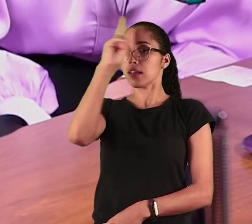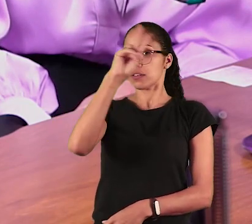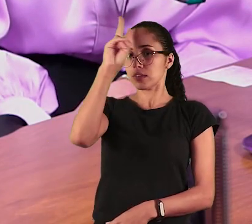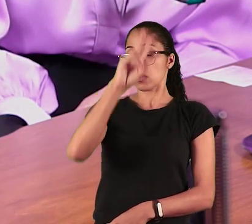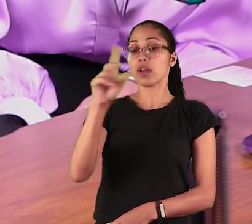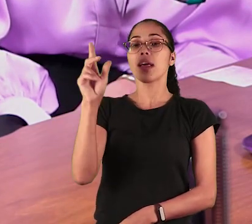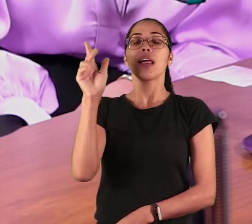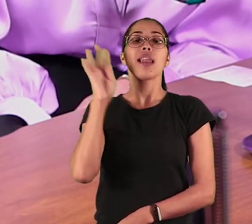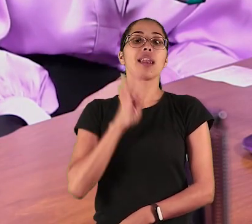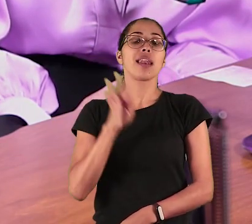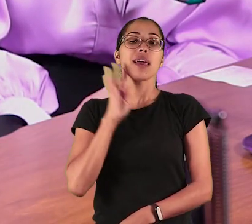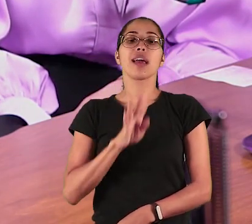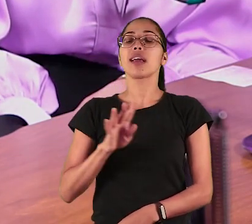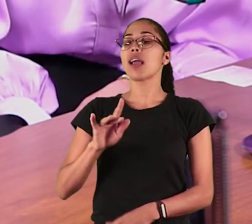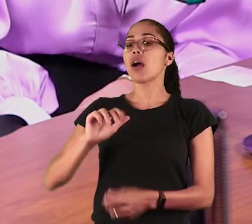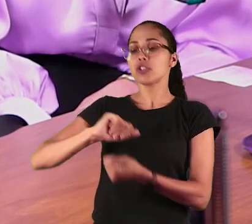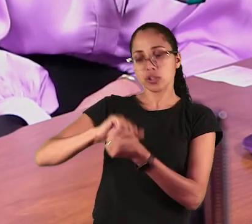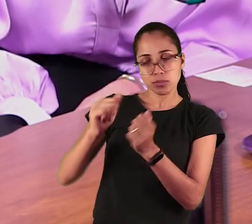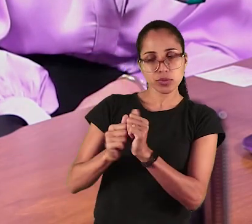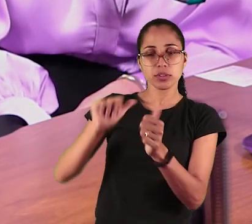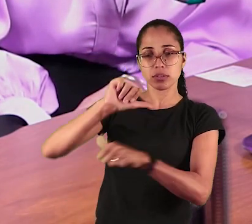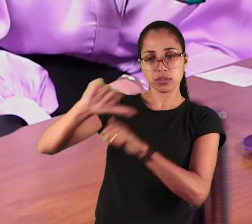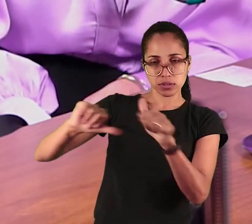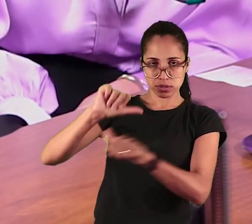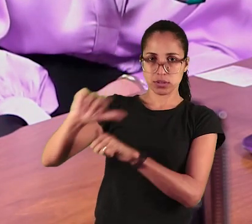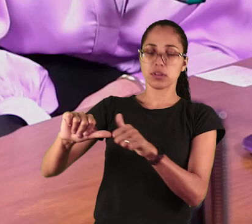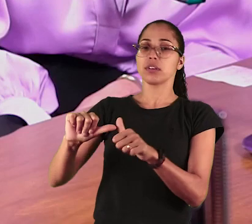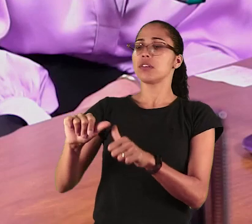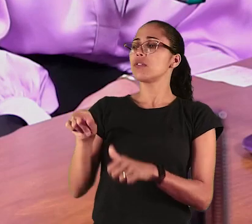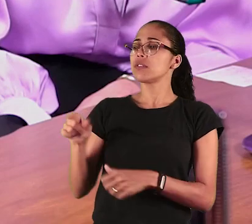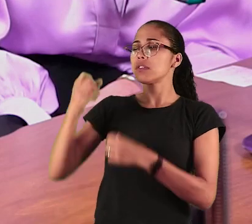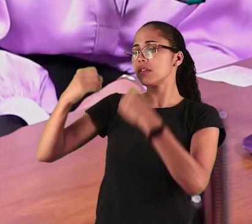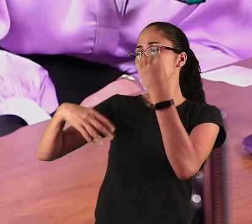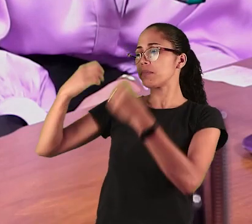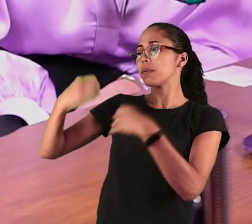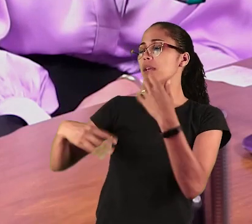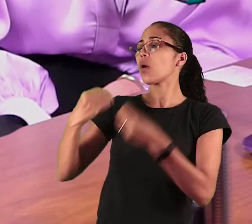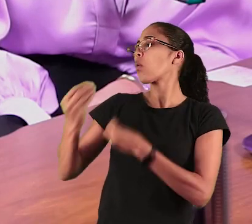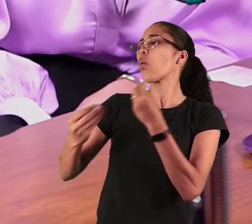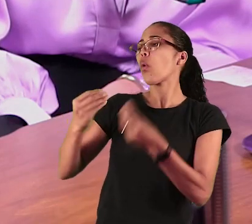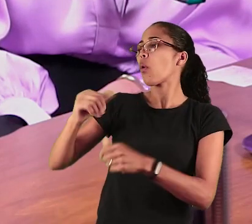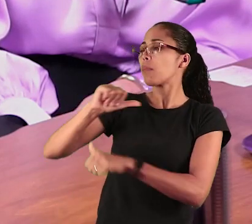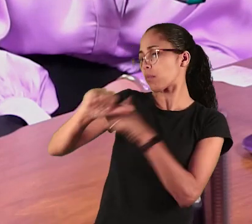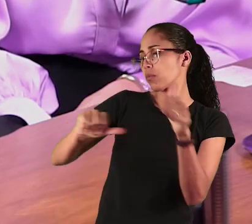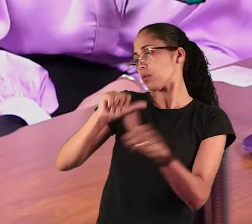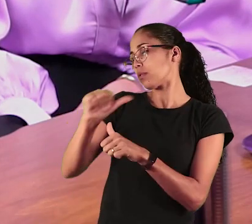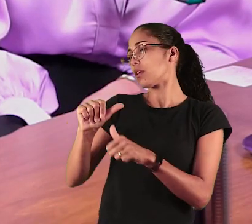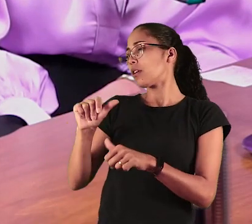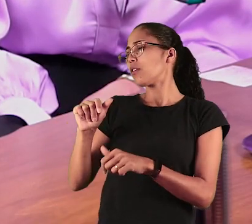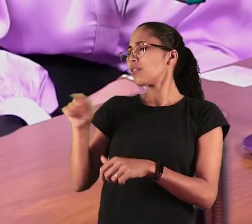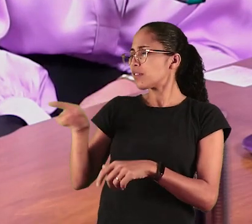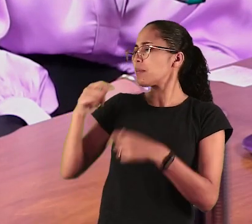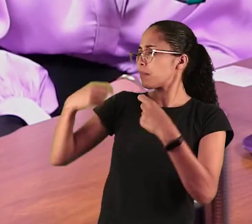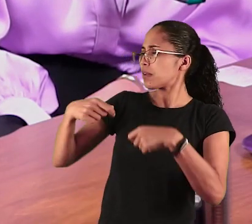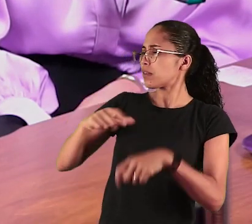dessa carreira e eu queria que você Contasse Como foi essa transição se você precisa ter muito coragem e se você